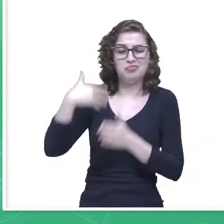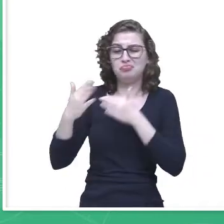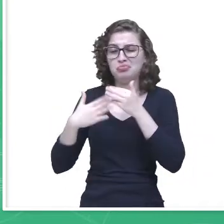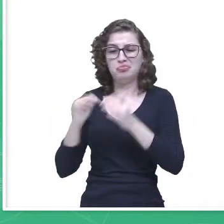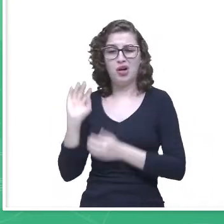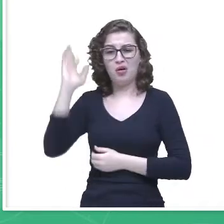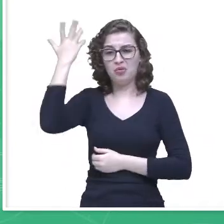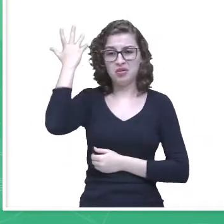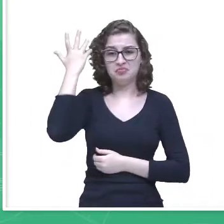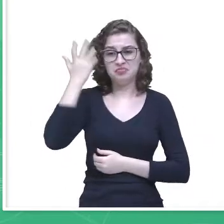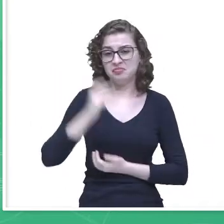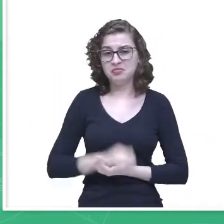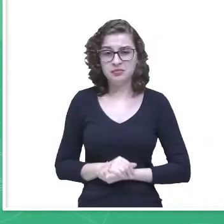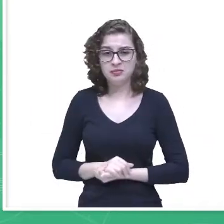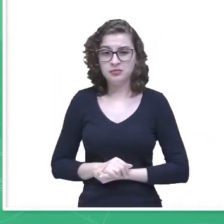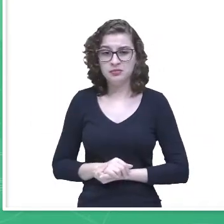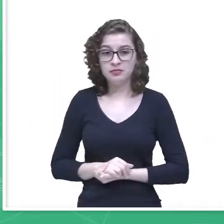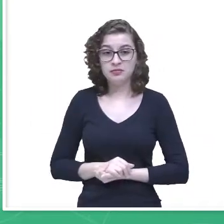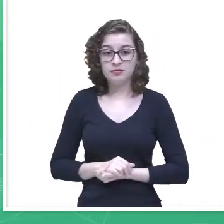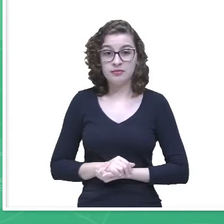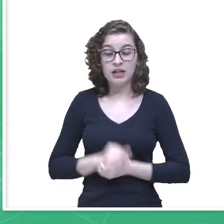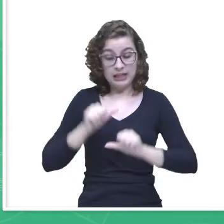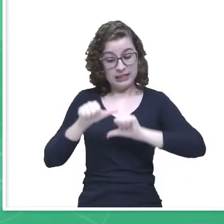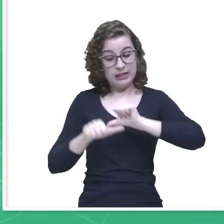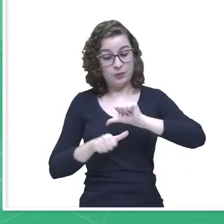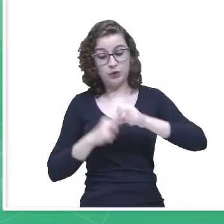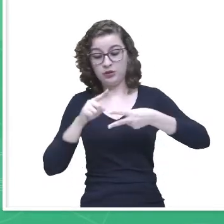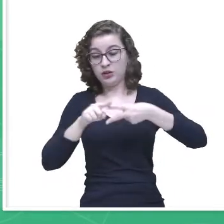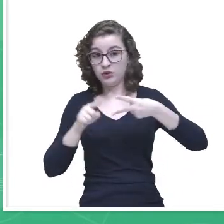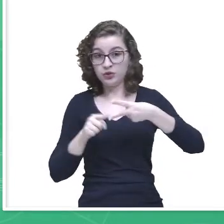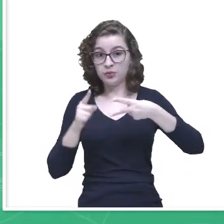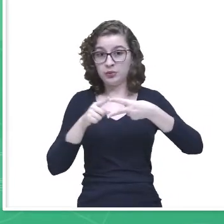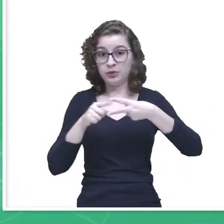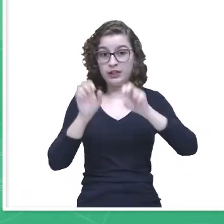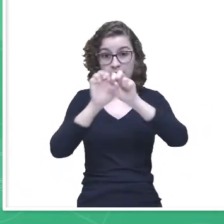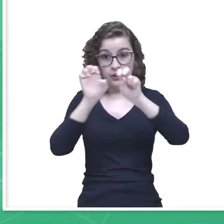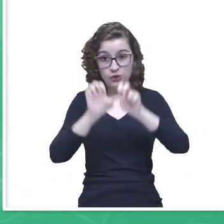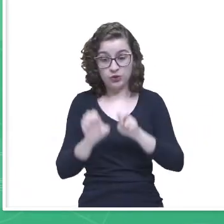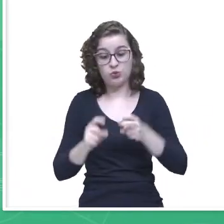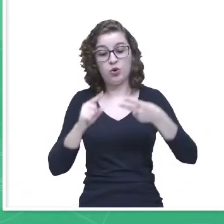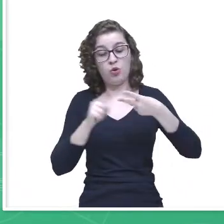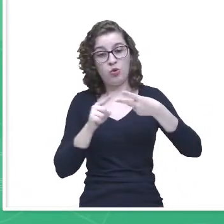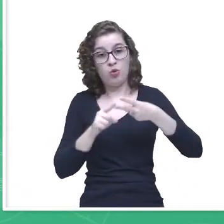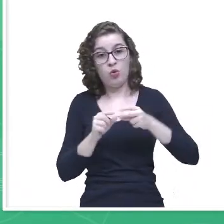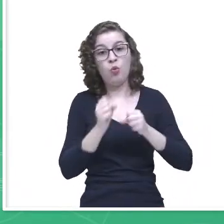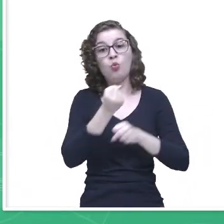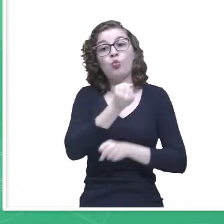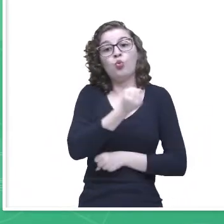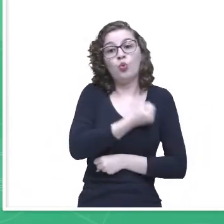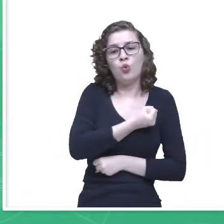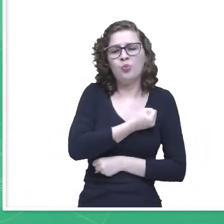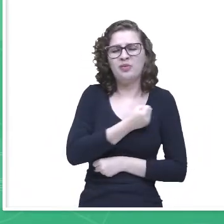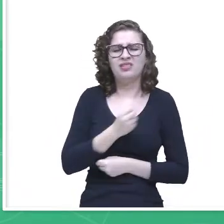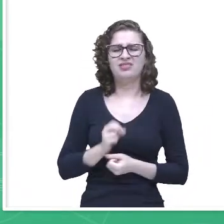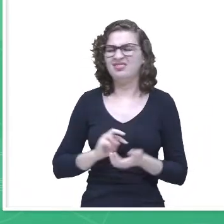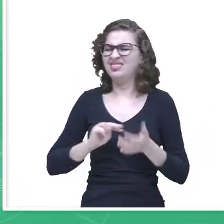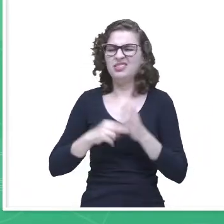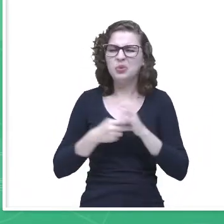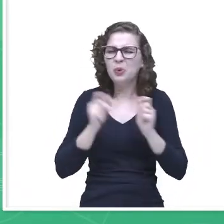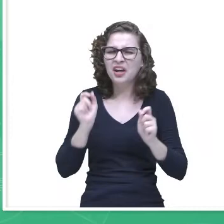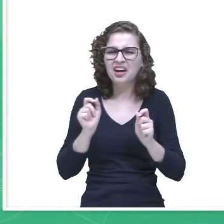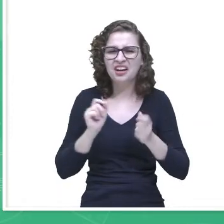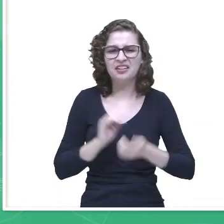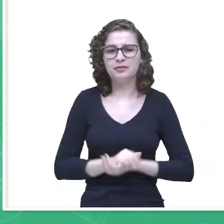aleatórias. Essas mudanças, elas podem ser estruturais ou numéricas. Como assim, professora?